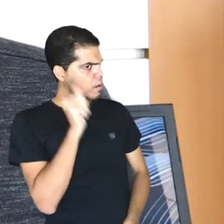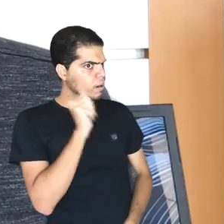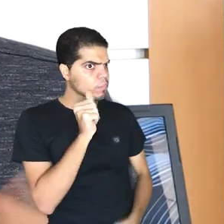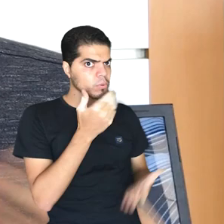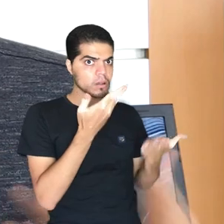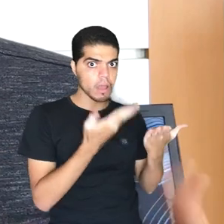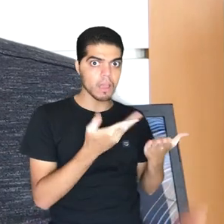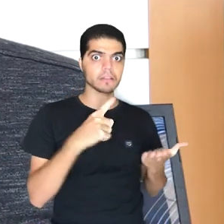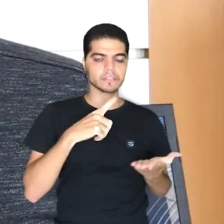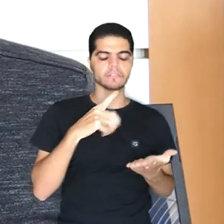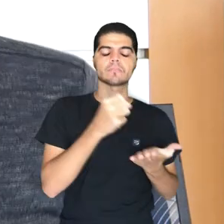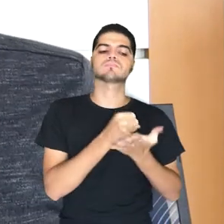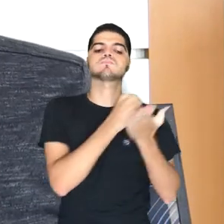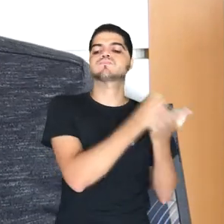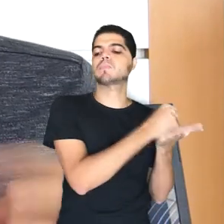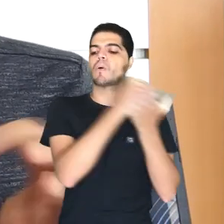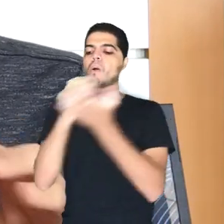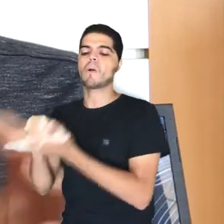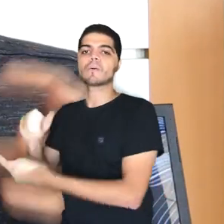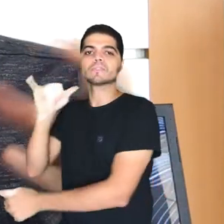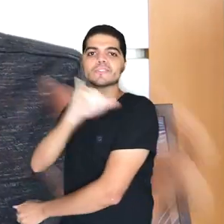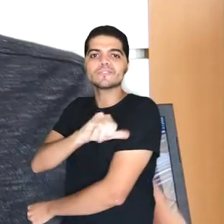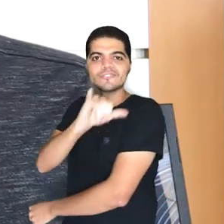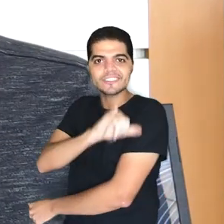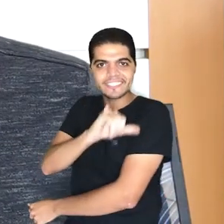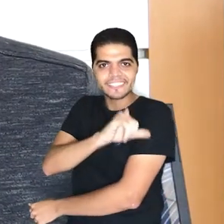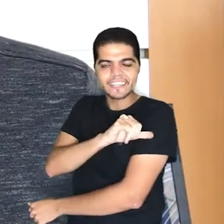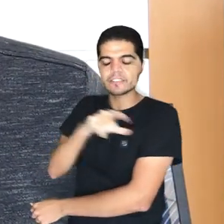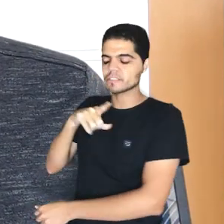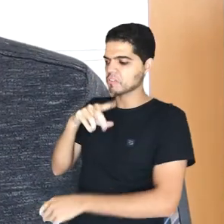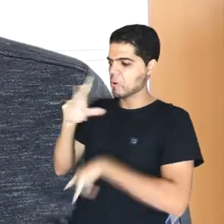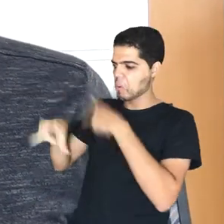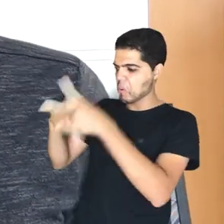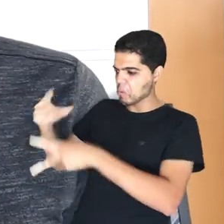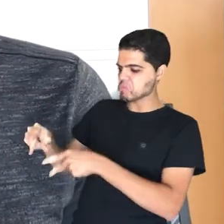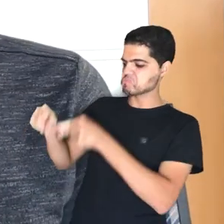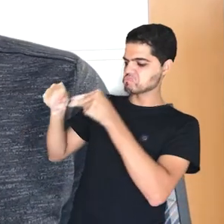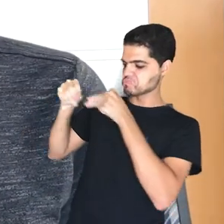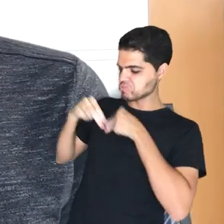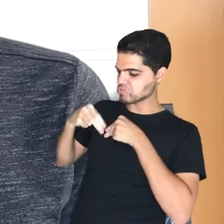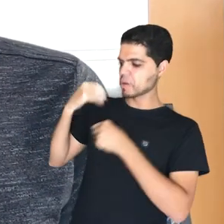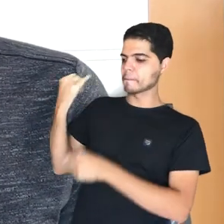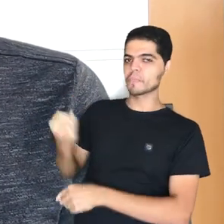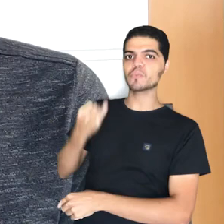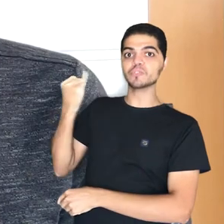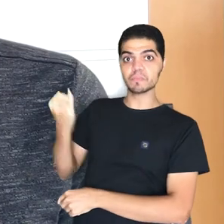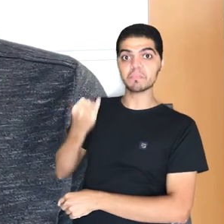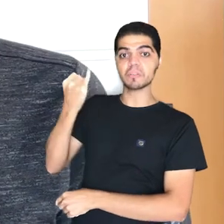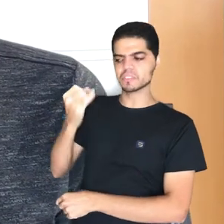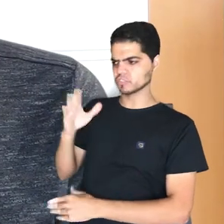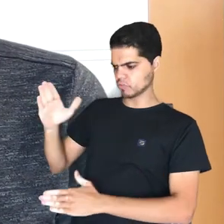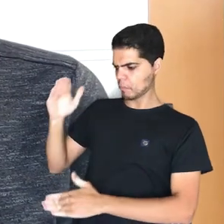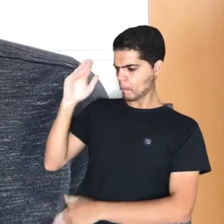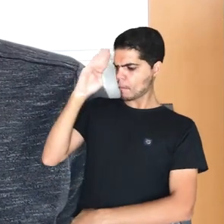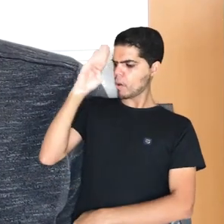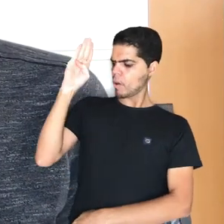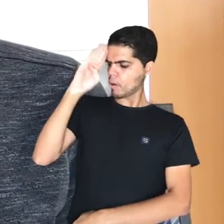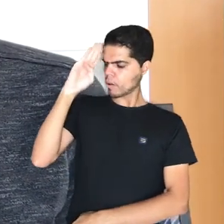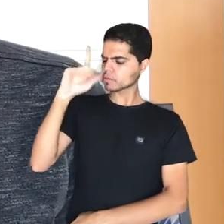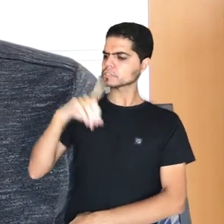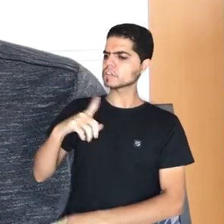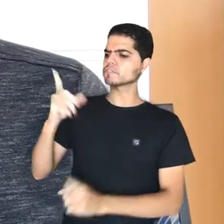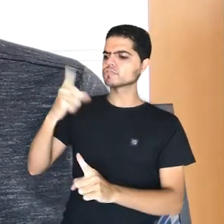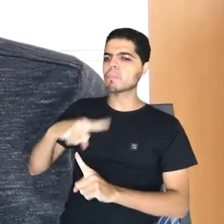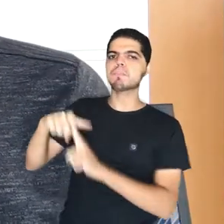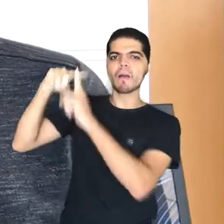de Janeiro, na presença do imperador, onde ela ganhou uma insígnia muito importante, que é a insígnia Cavalheiros da Imperial